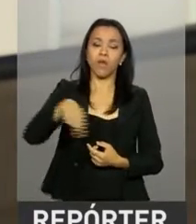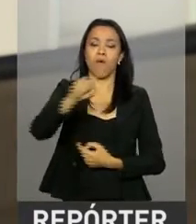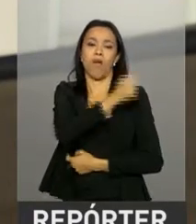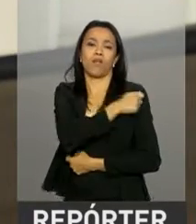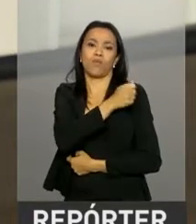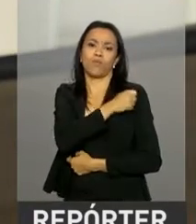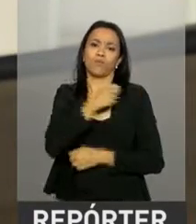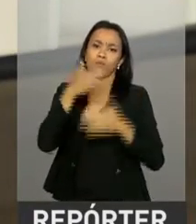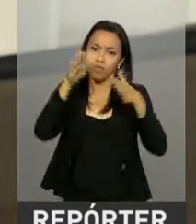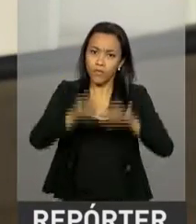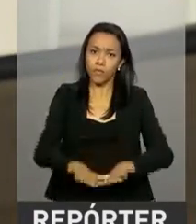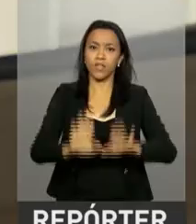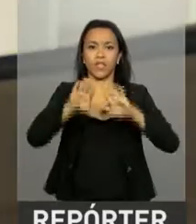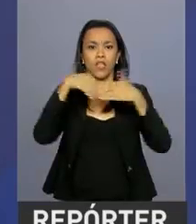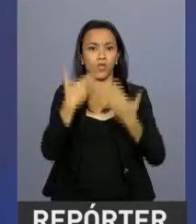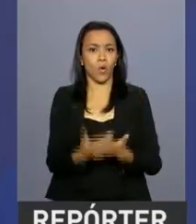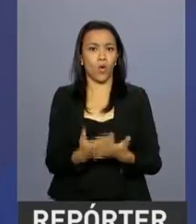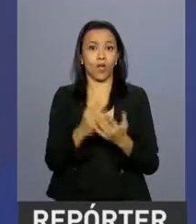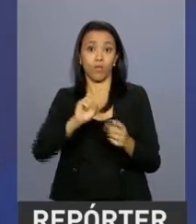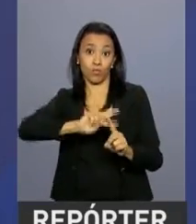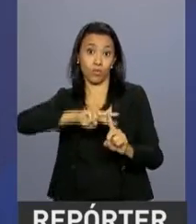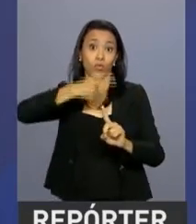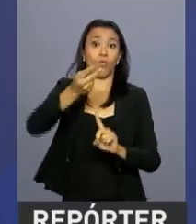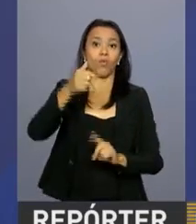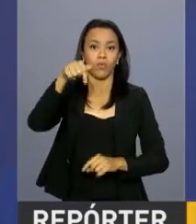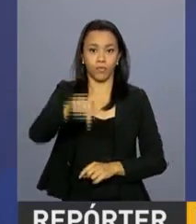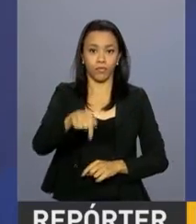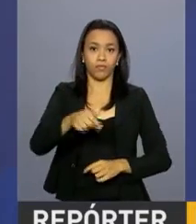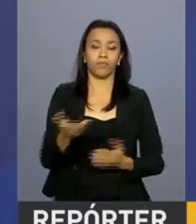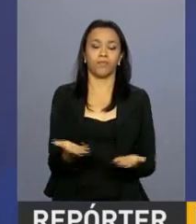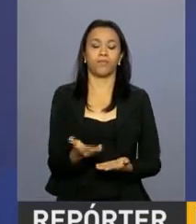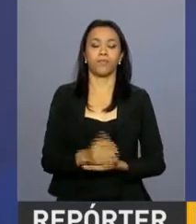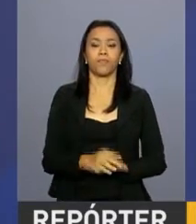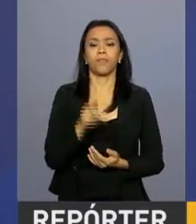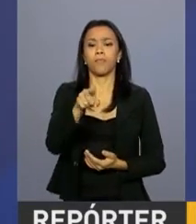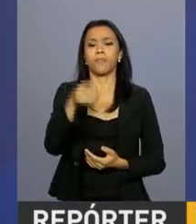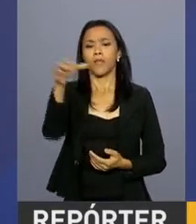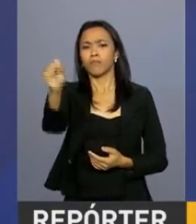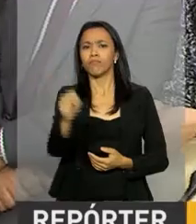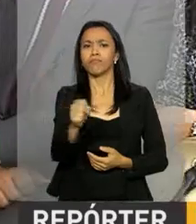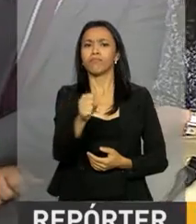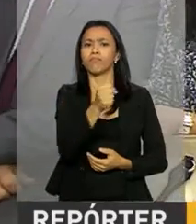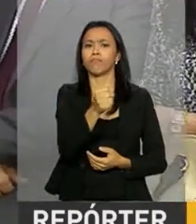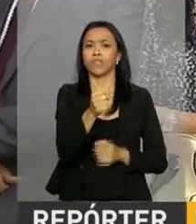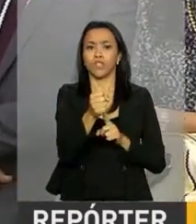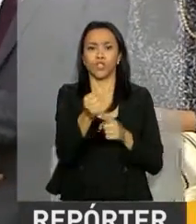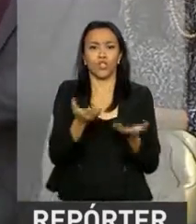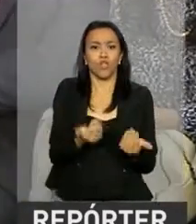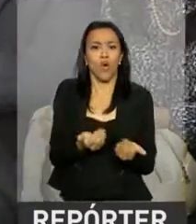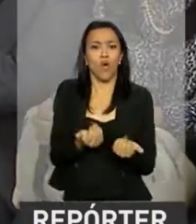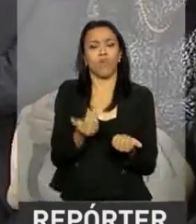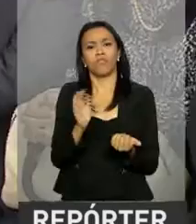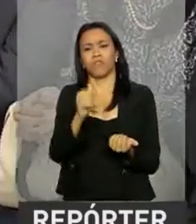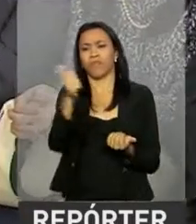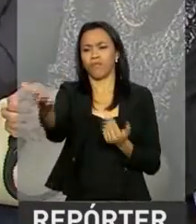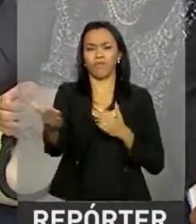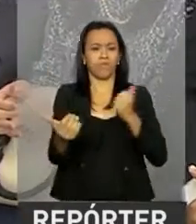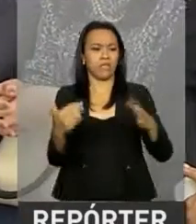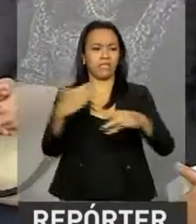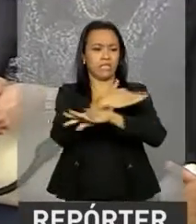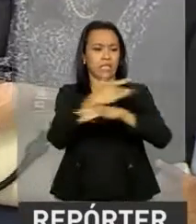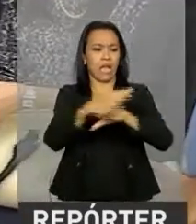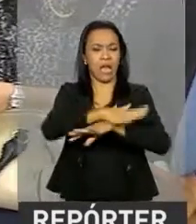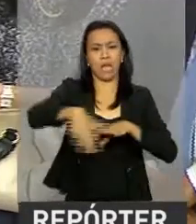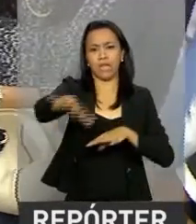que o dobro do que se tem hoje no país. O que retira jovens, muitas vezes, da vulnerabilidade nas grandes e médias cidades